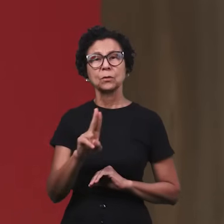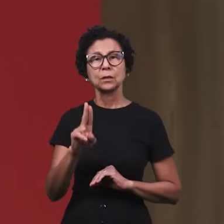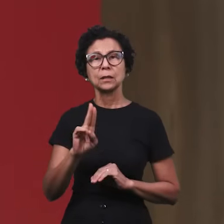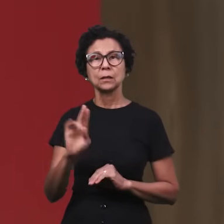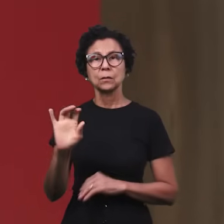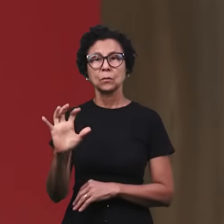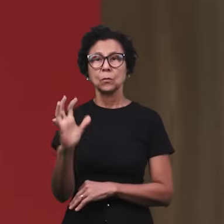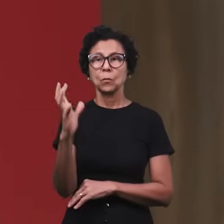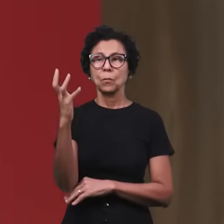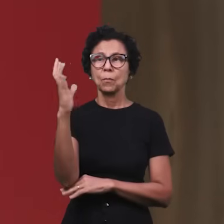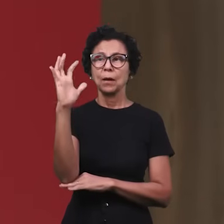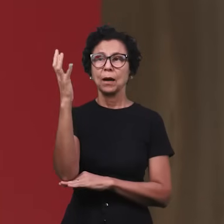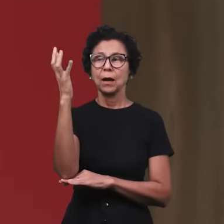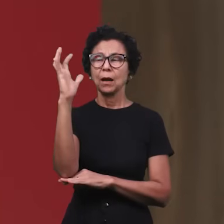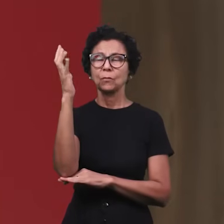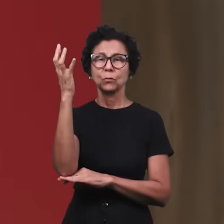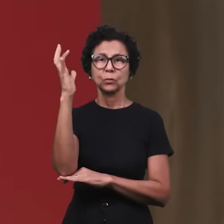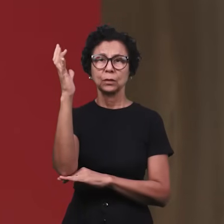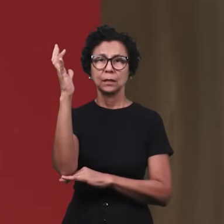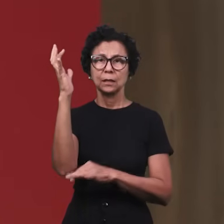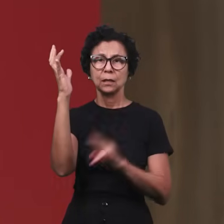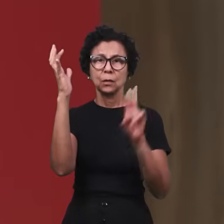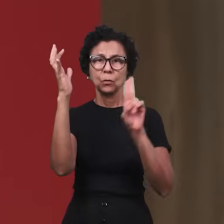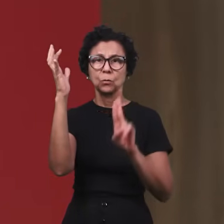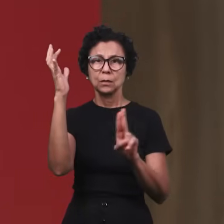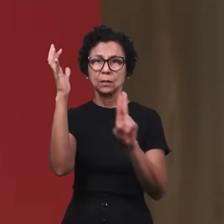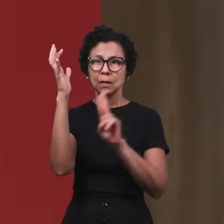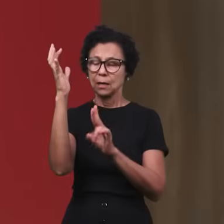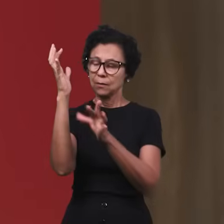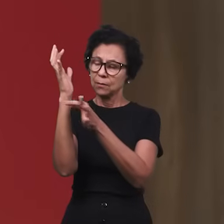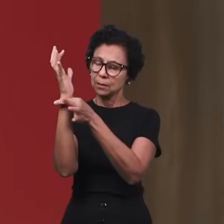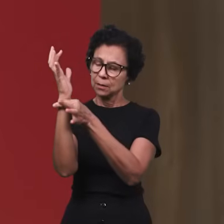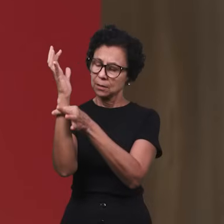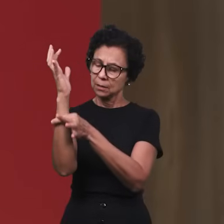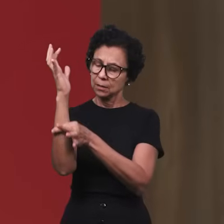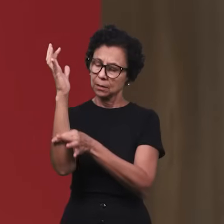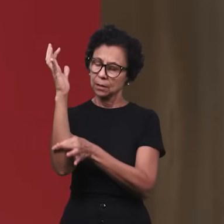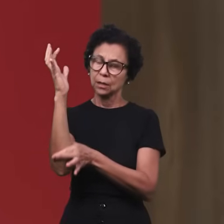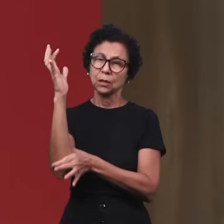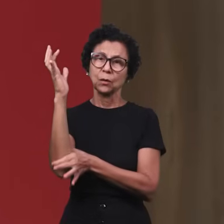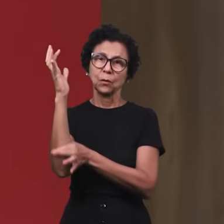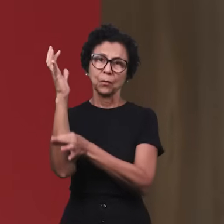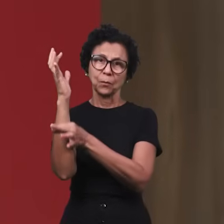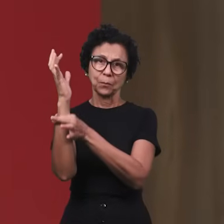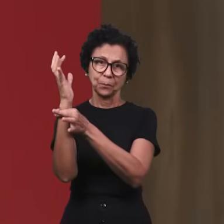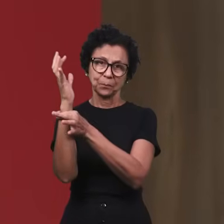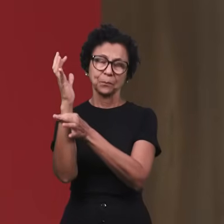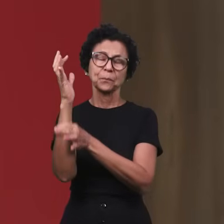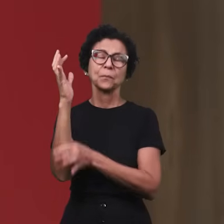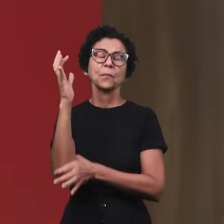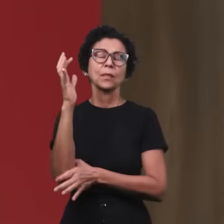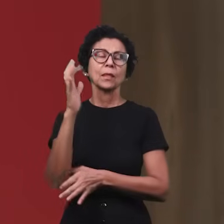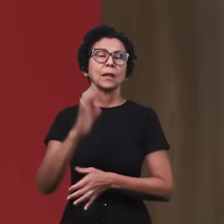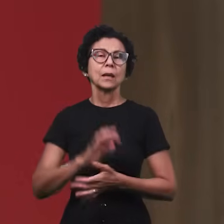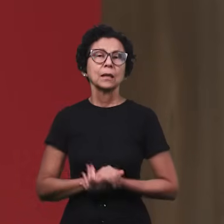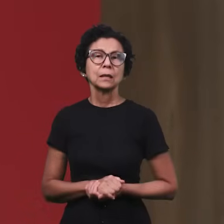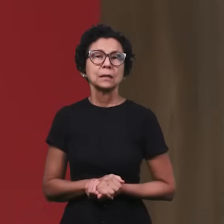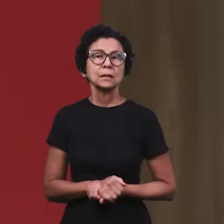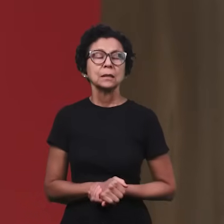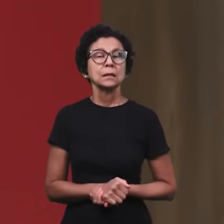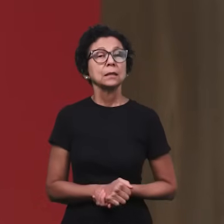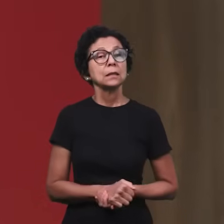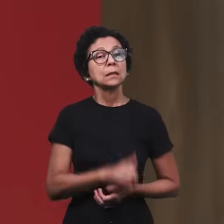que era uma árvore que nós conhecemos aqui semelhante à linhaça. E as mulheres também, de igual forma,